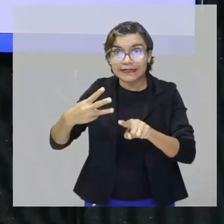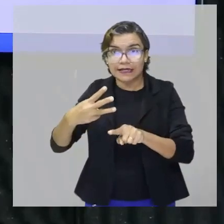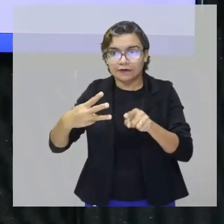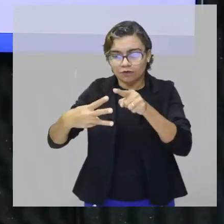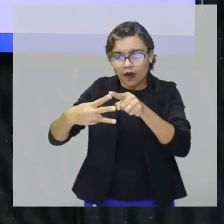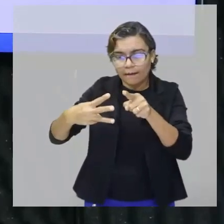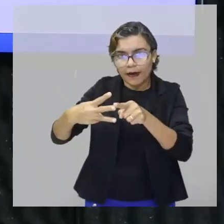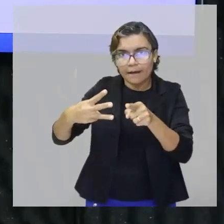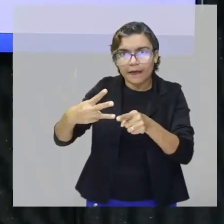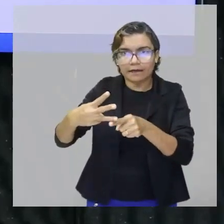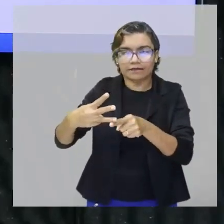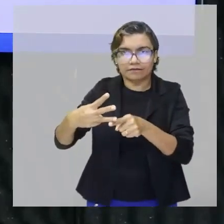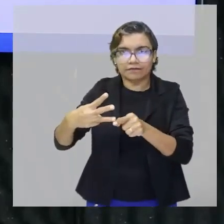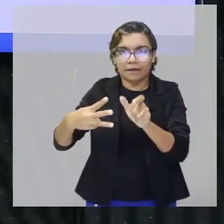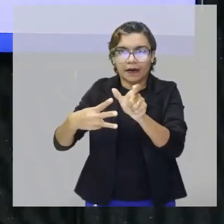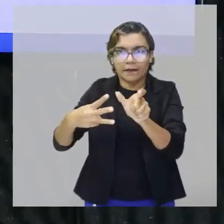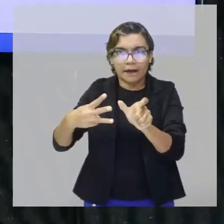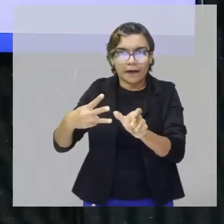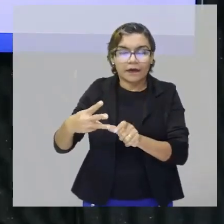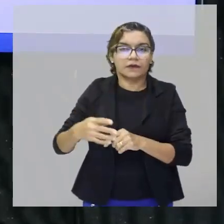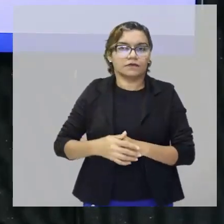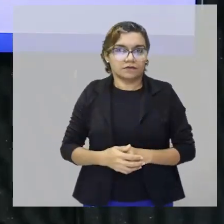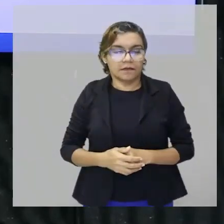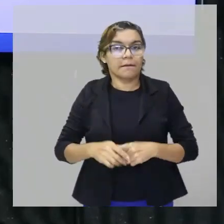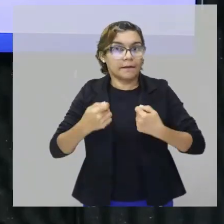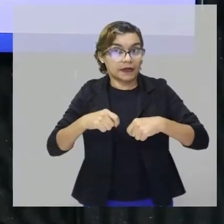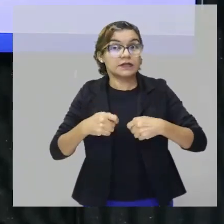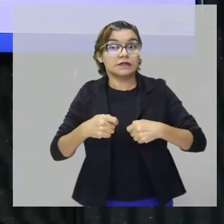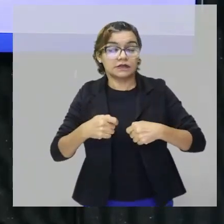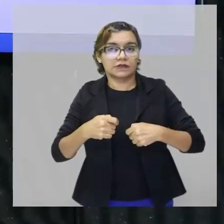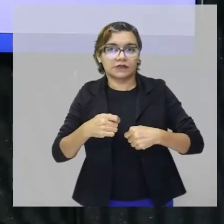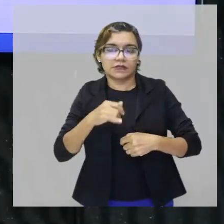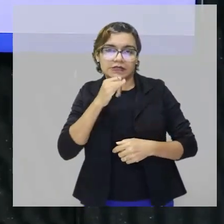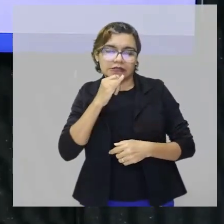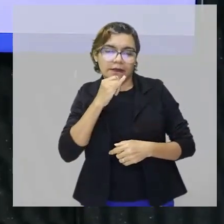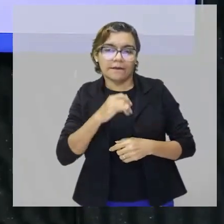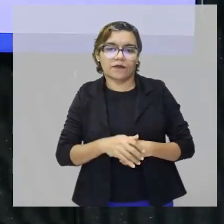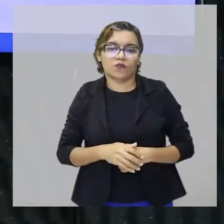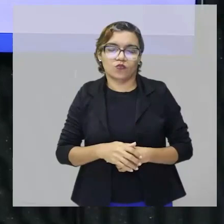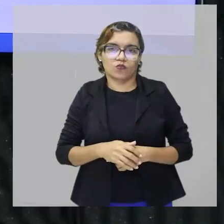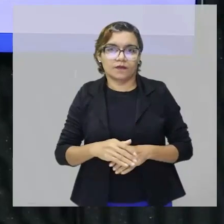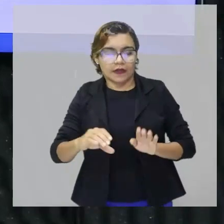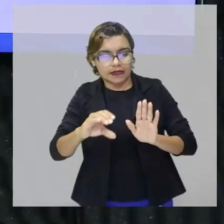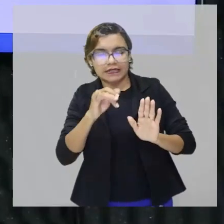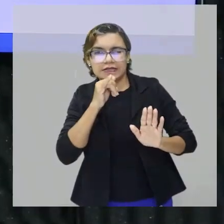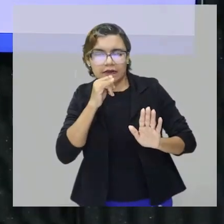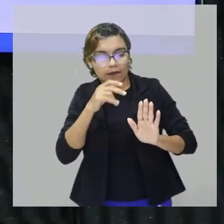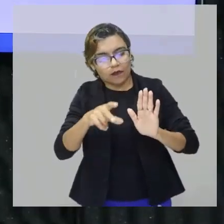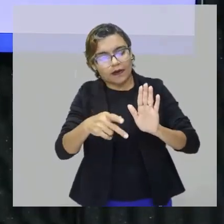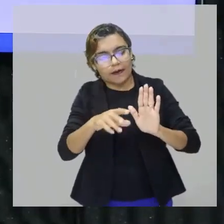possui 3 partes, né? Ela necessariamente tem que ter as 3 partes.